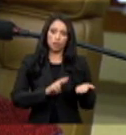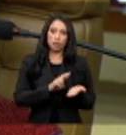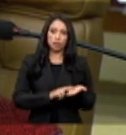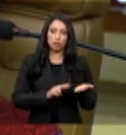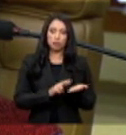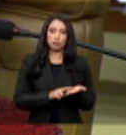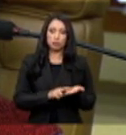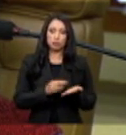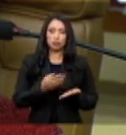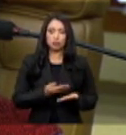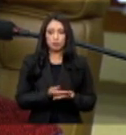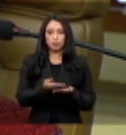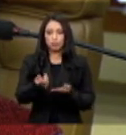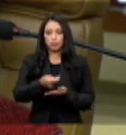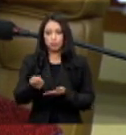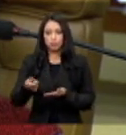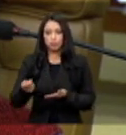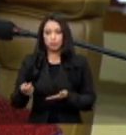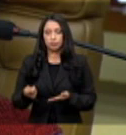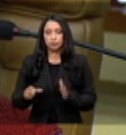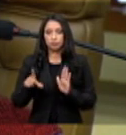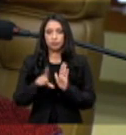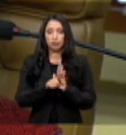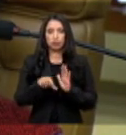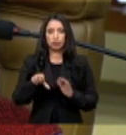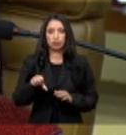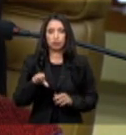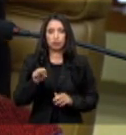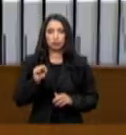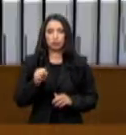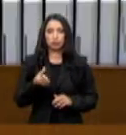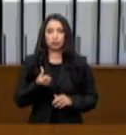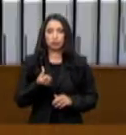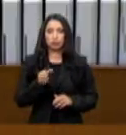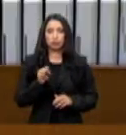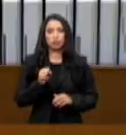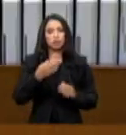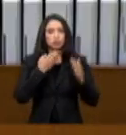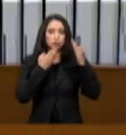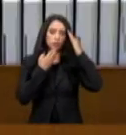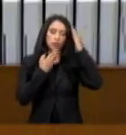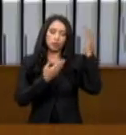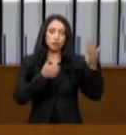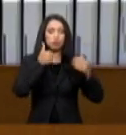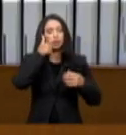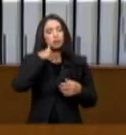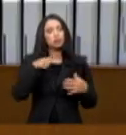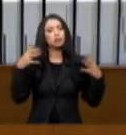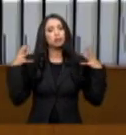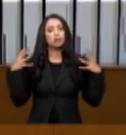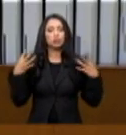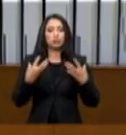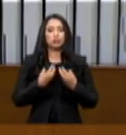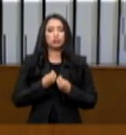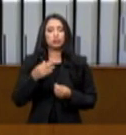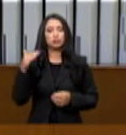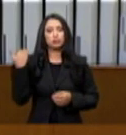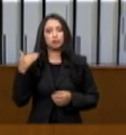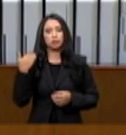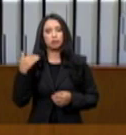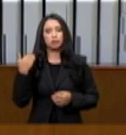cópia encaminhei aos senhores ministros na forma da Lei 9868. Agradeço, ministra Carmen Lúcia. Iniciaremos